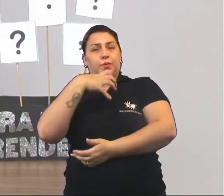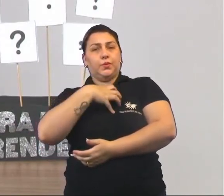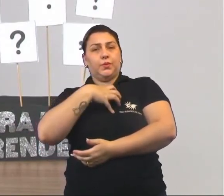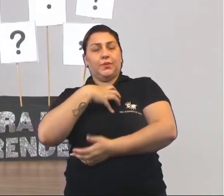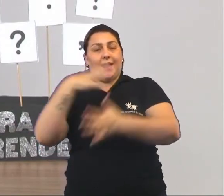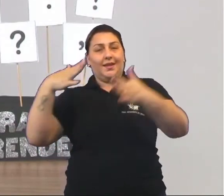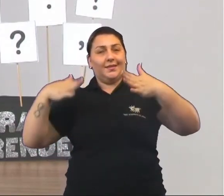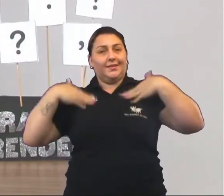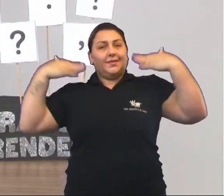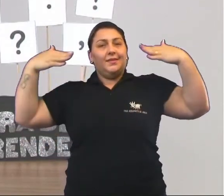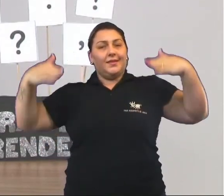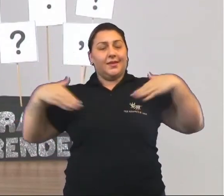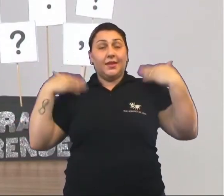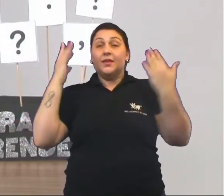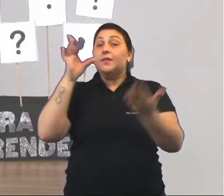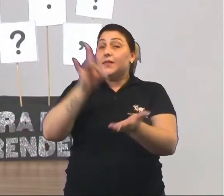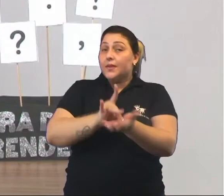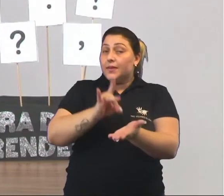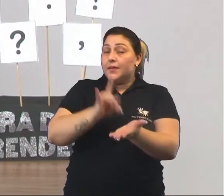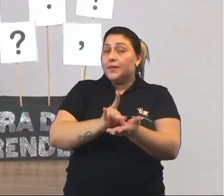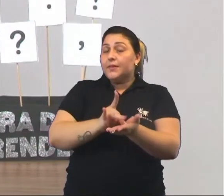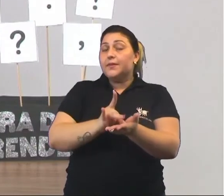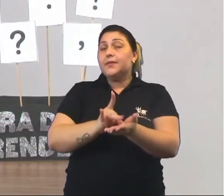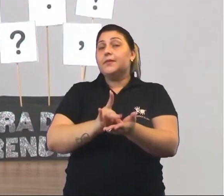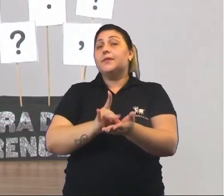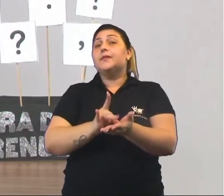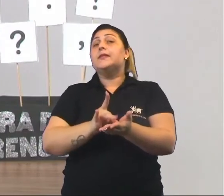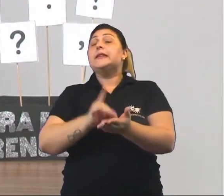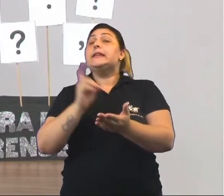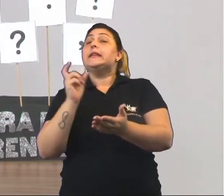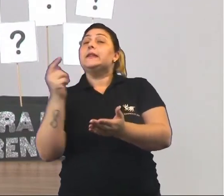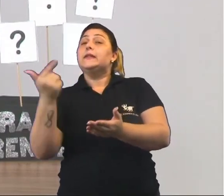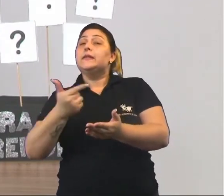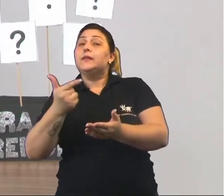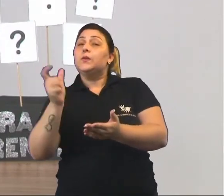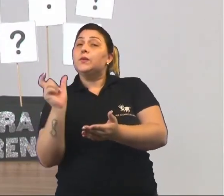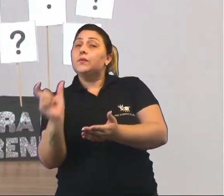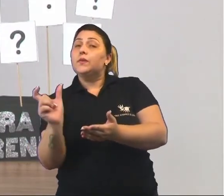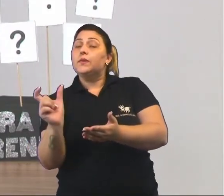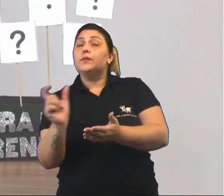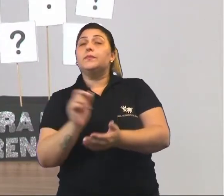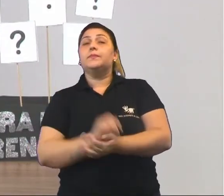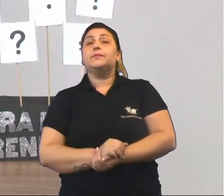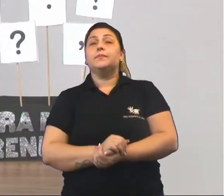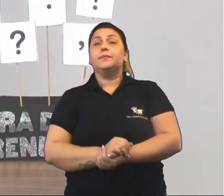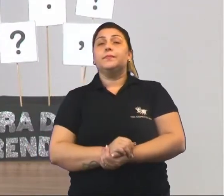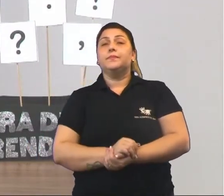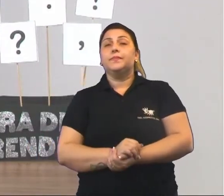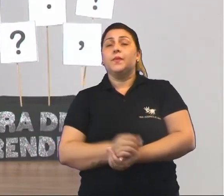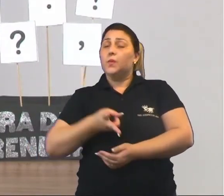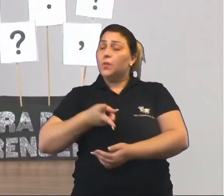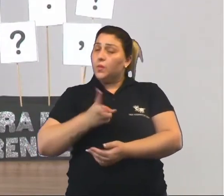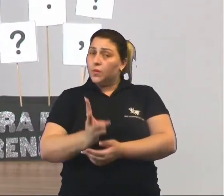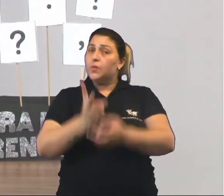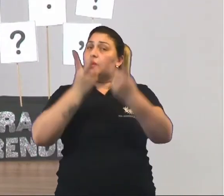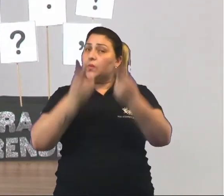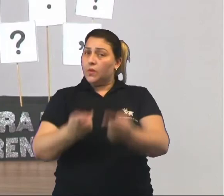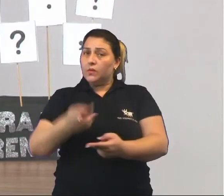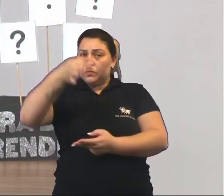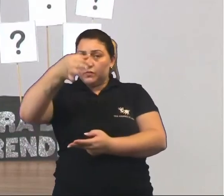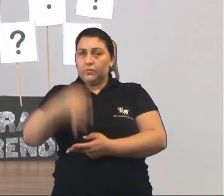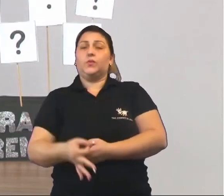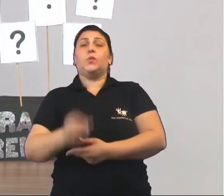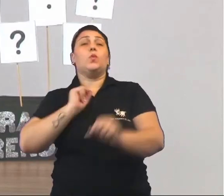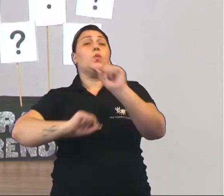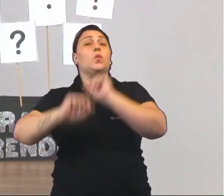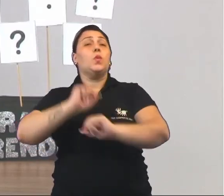de alegria, não é mesmo? E na segunda fala, na fala do segundo quadrinho, será que vai continuar sendo uma afirmação,